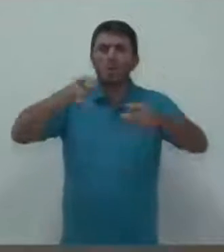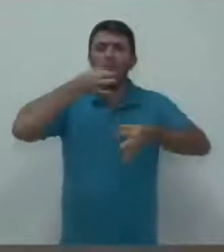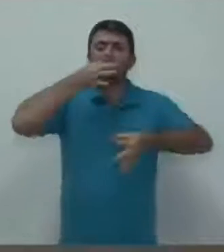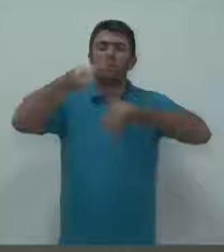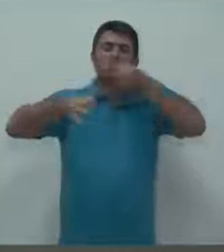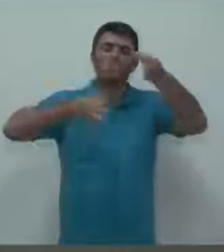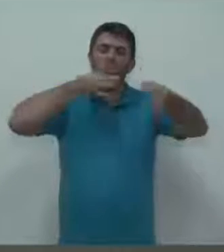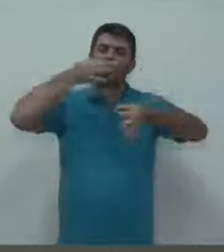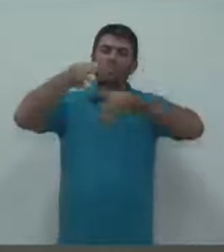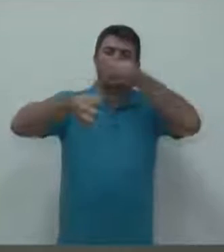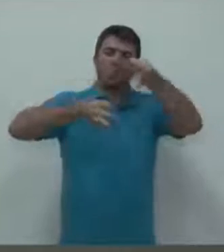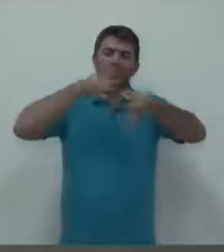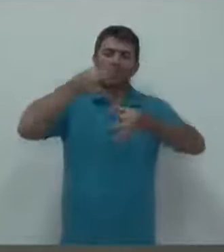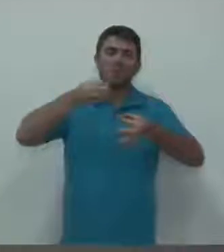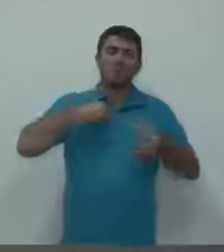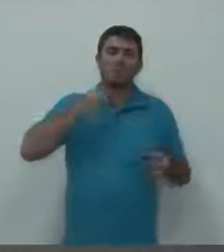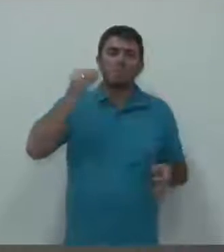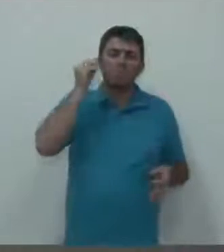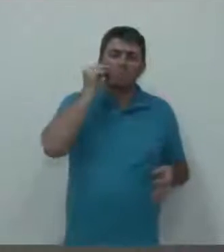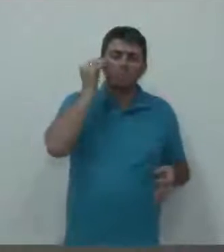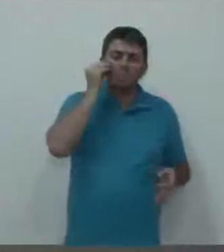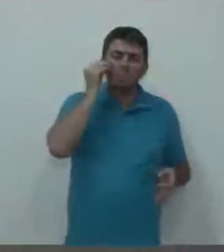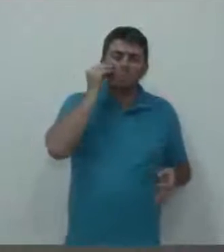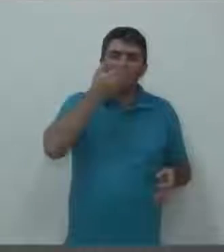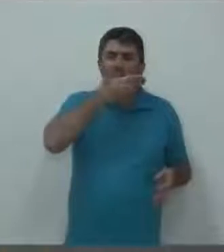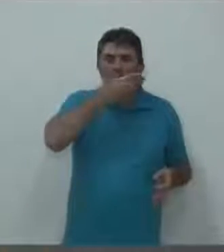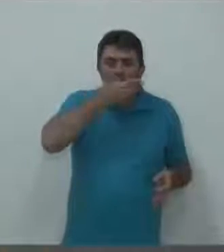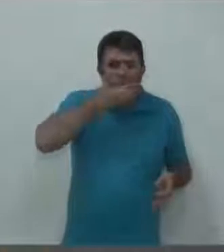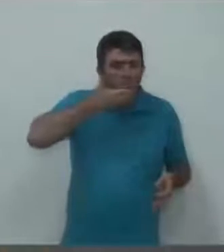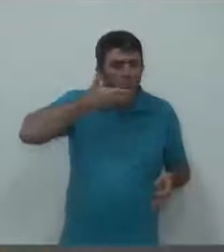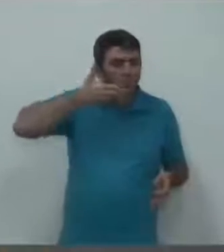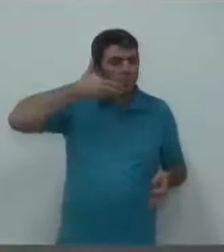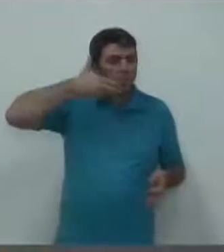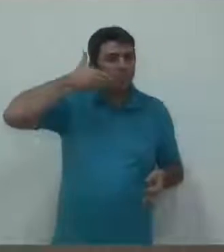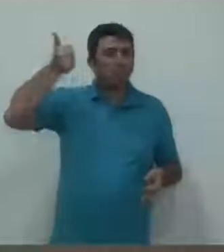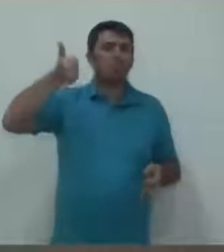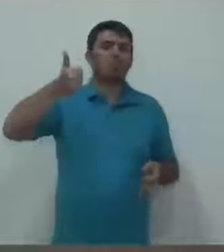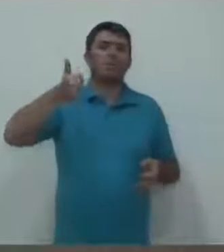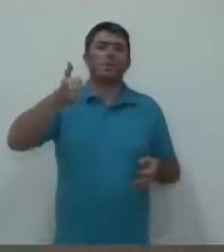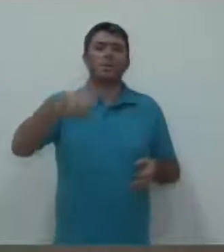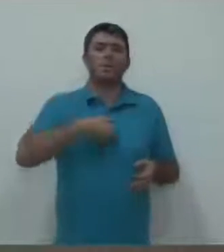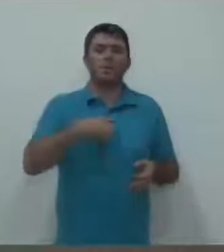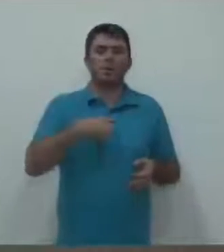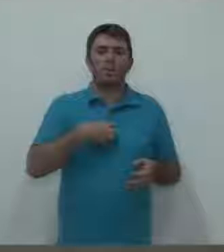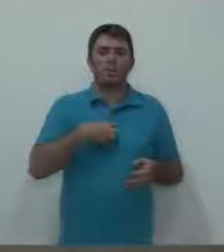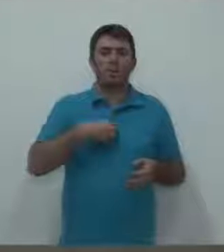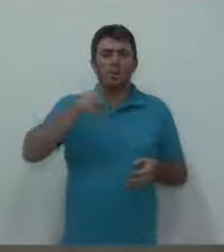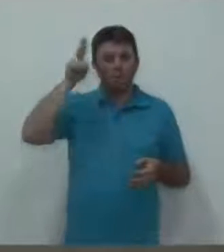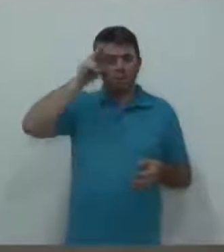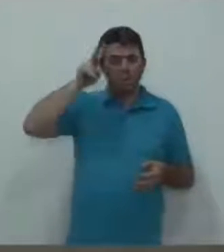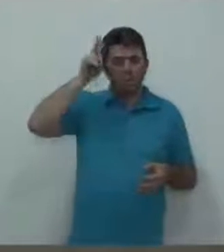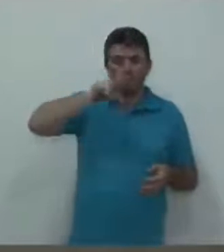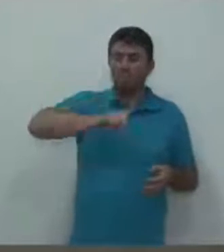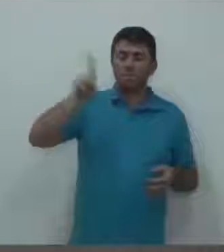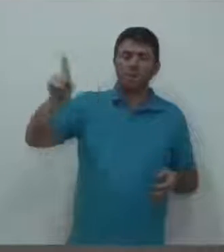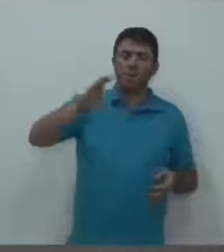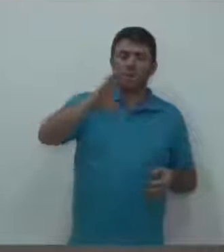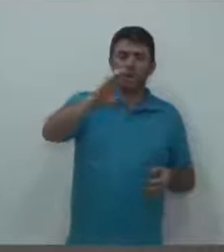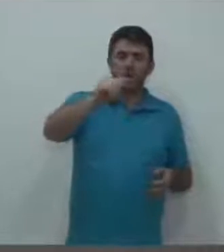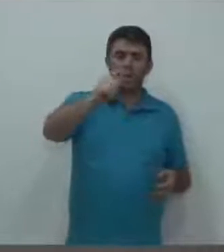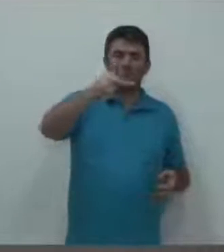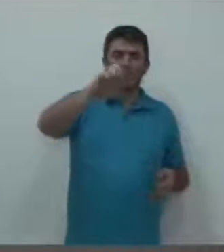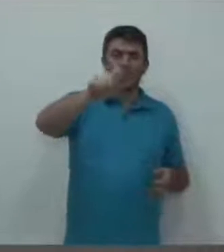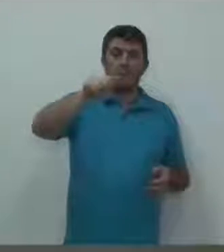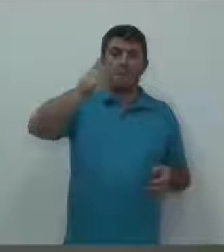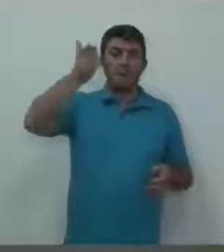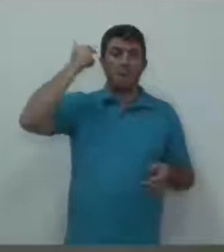E a gente procura tentar da melhor forma, né, Ana? Chegar no melhor senso. Como eu disse, me recordo quando a Estrada da Capela, muitos eram contra a duplicação. E